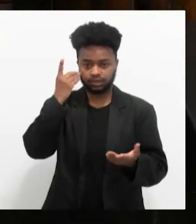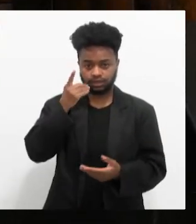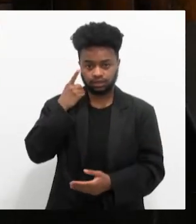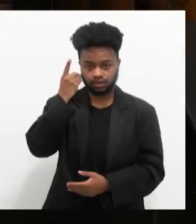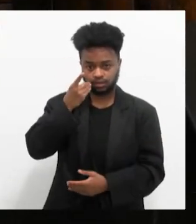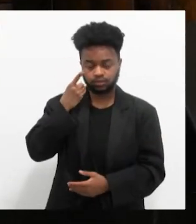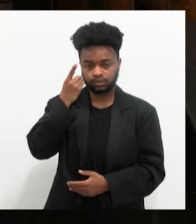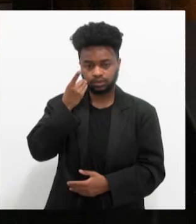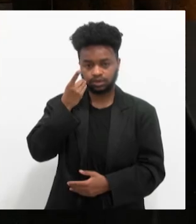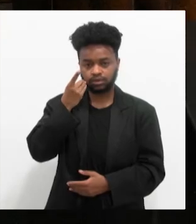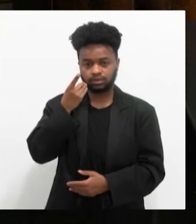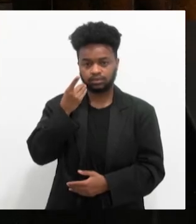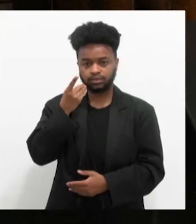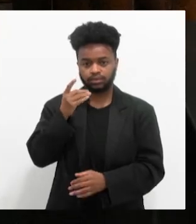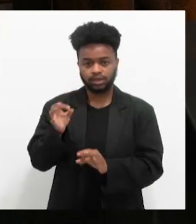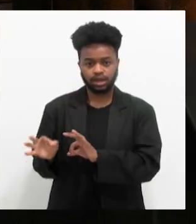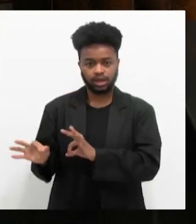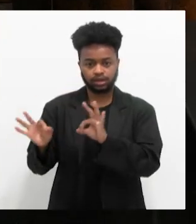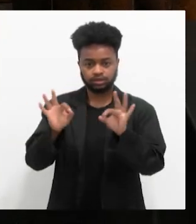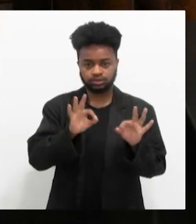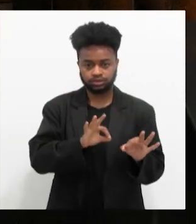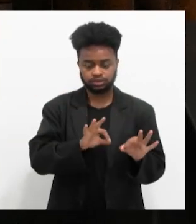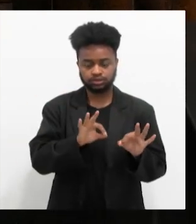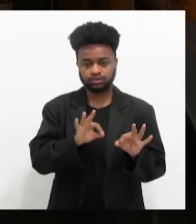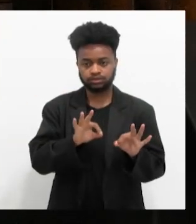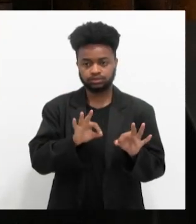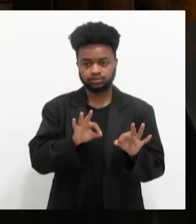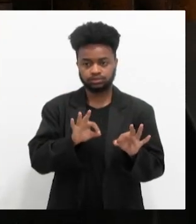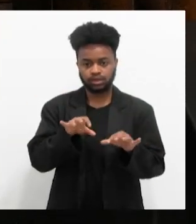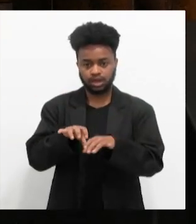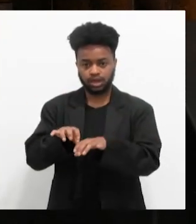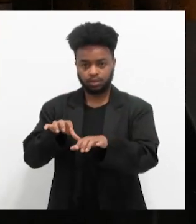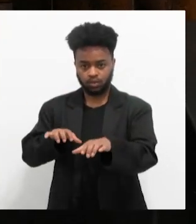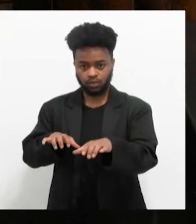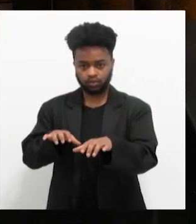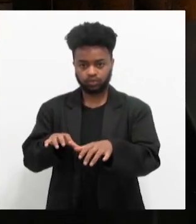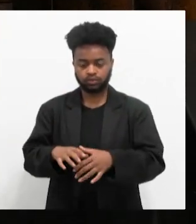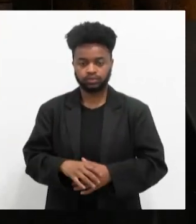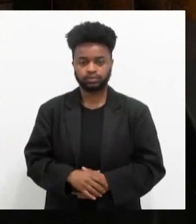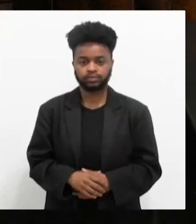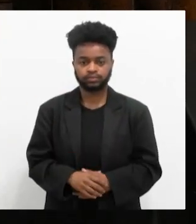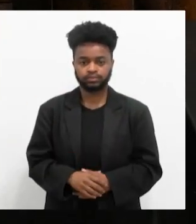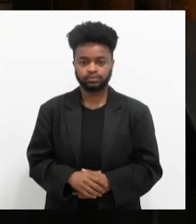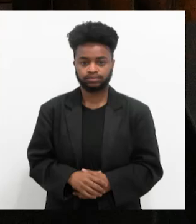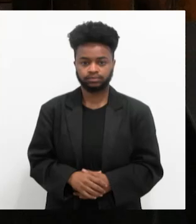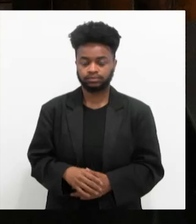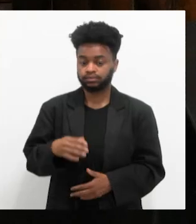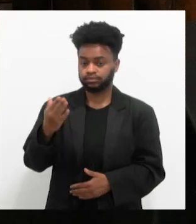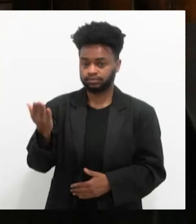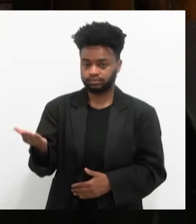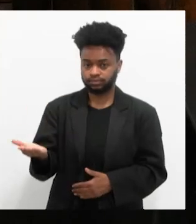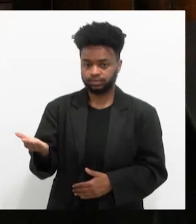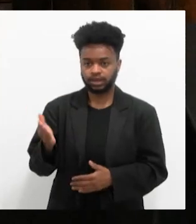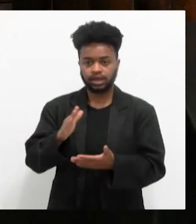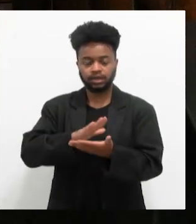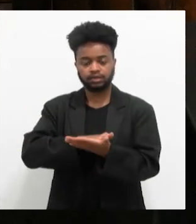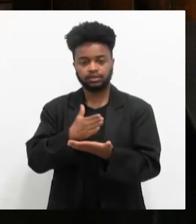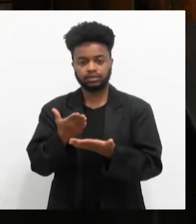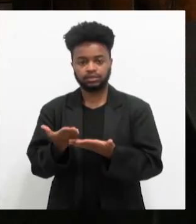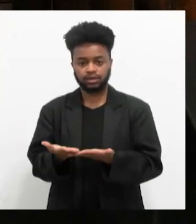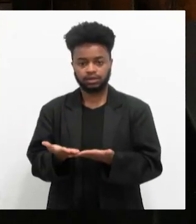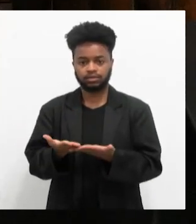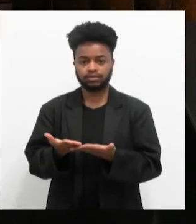deputados que nos acompanham de forma remota, senhor